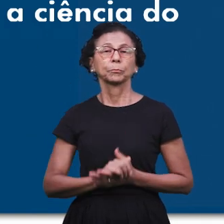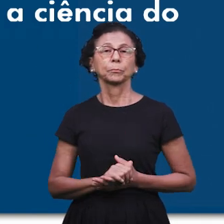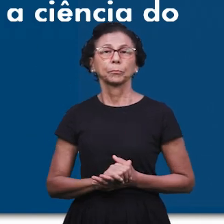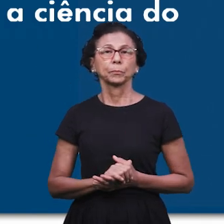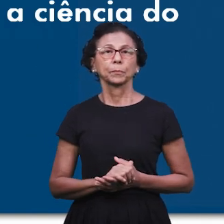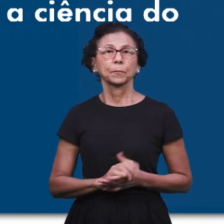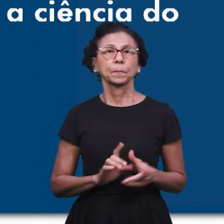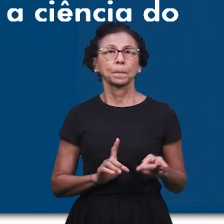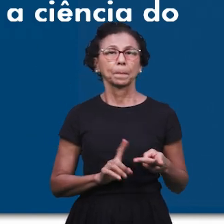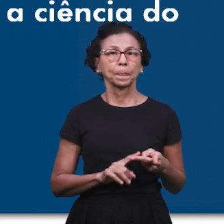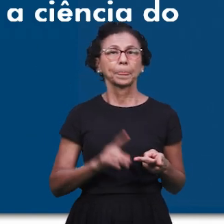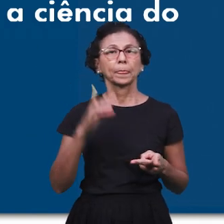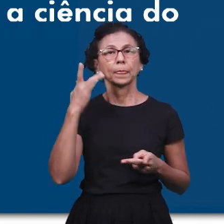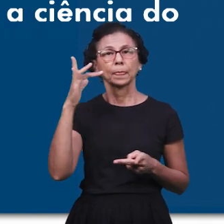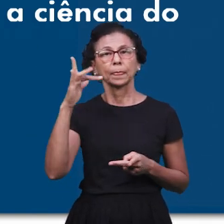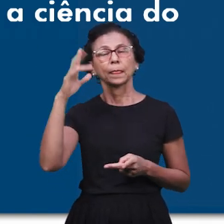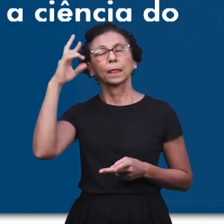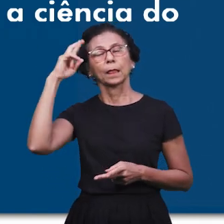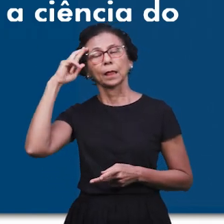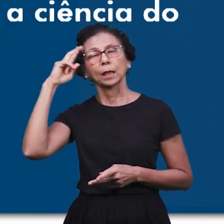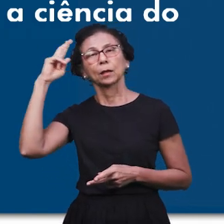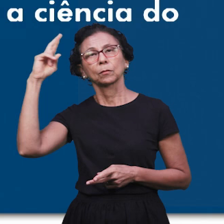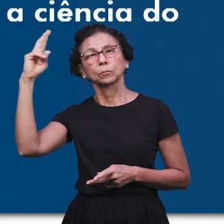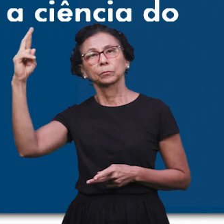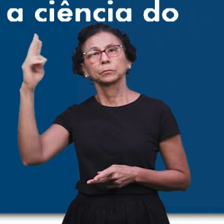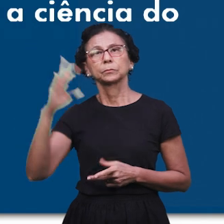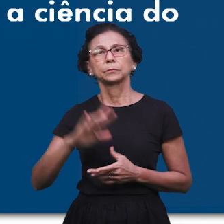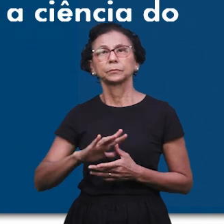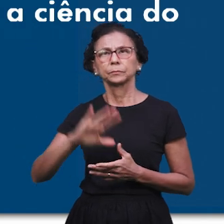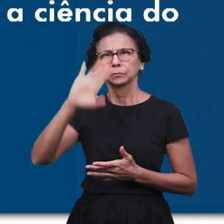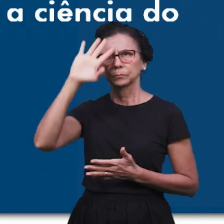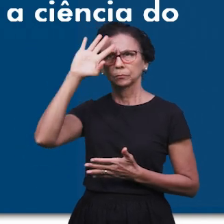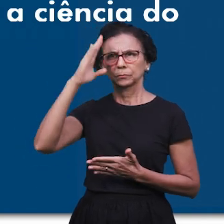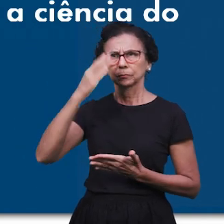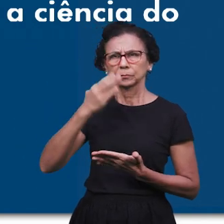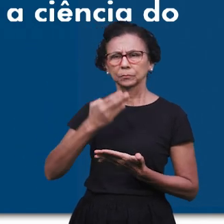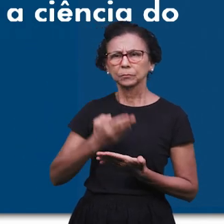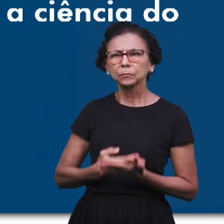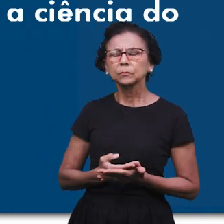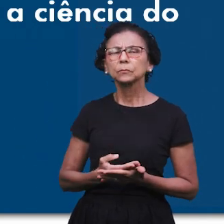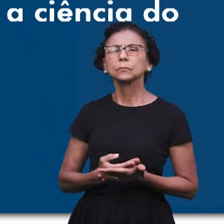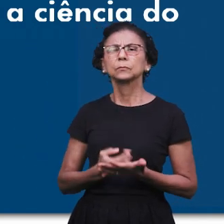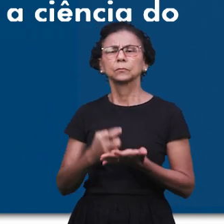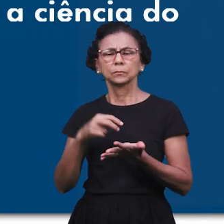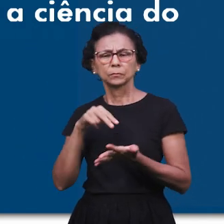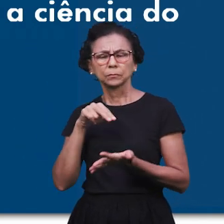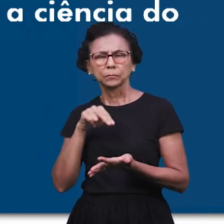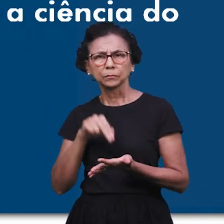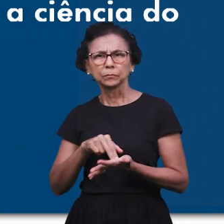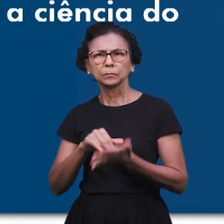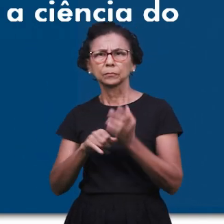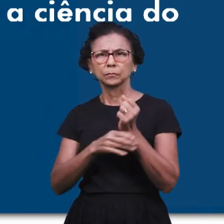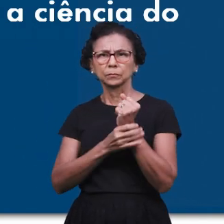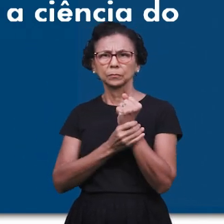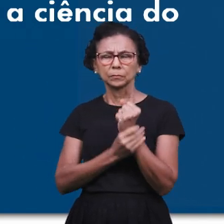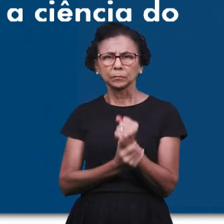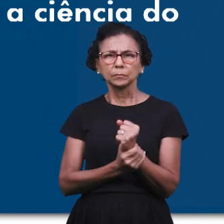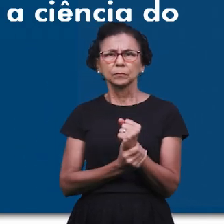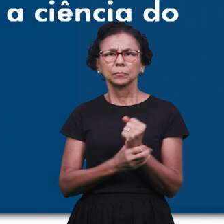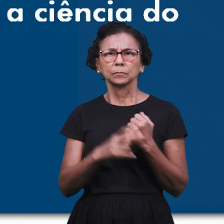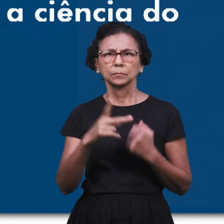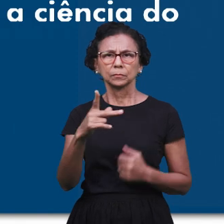trecho. No temor do Senhor, a firme confiança, e ele será um refúgio para seus